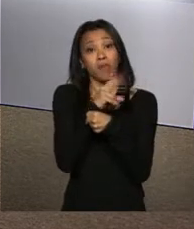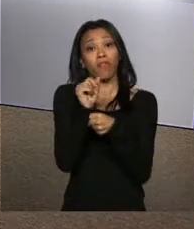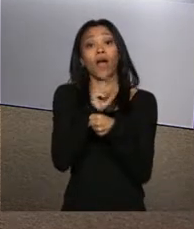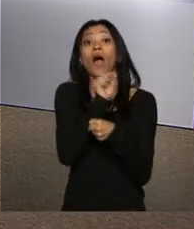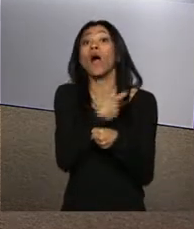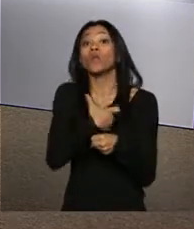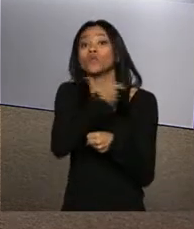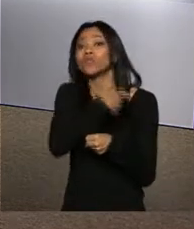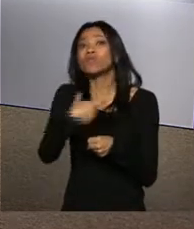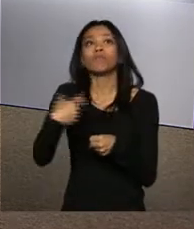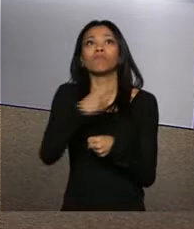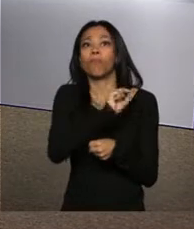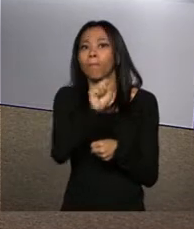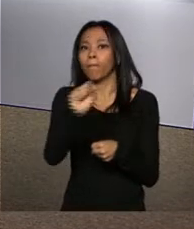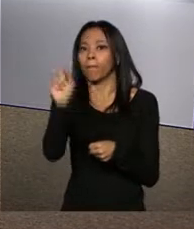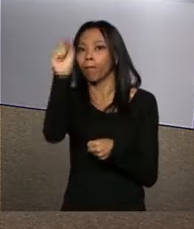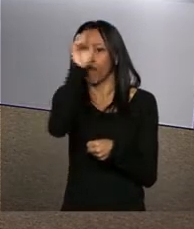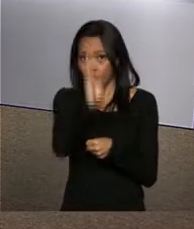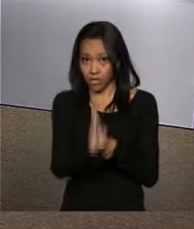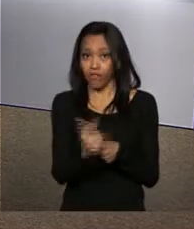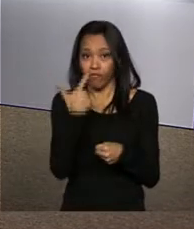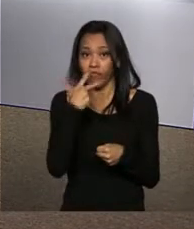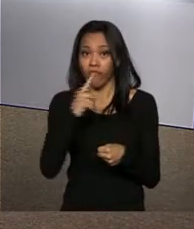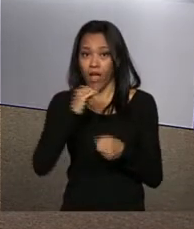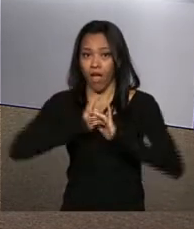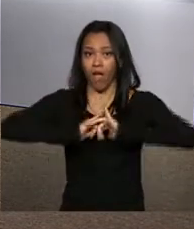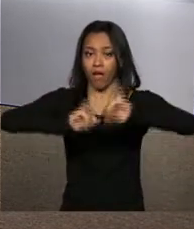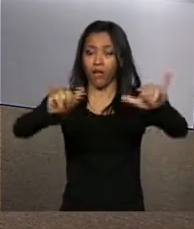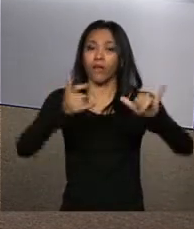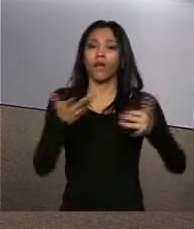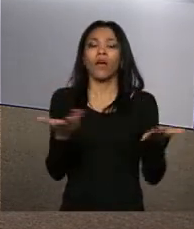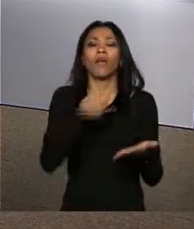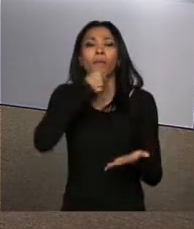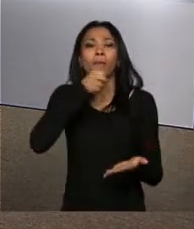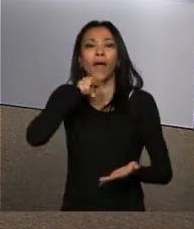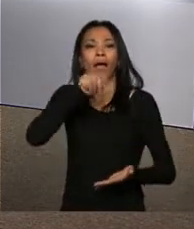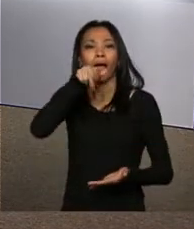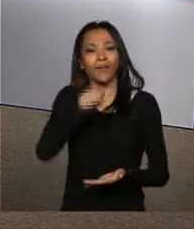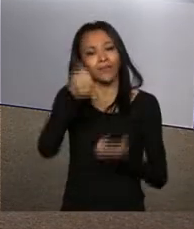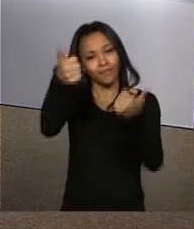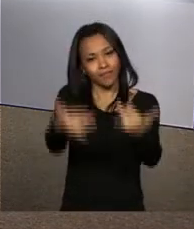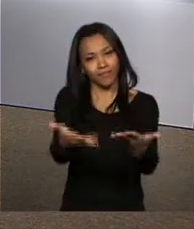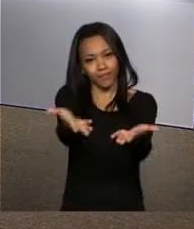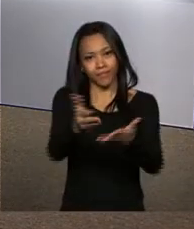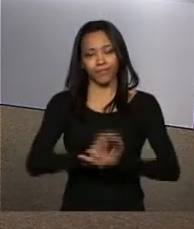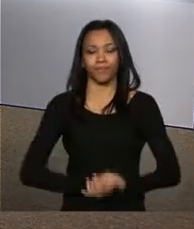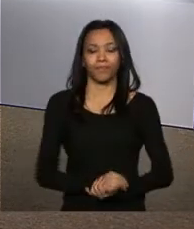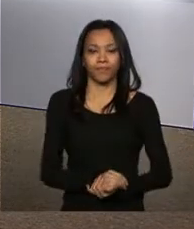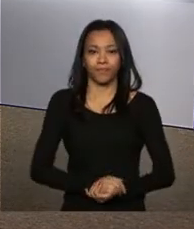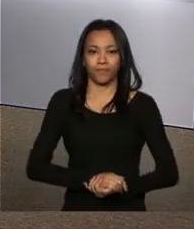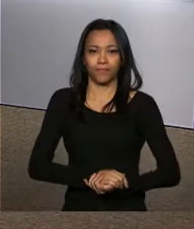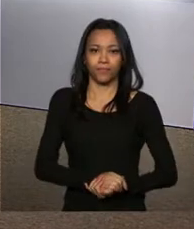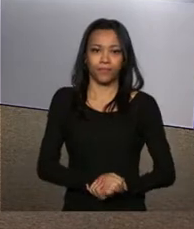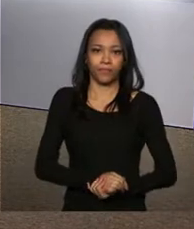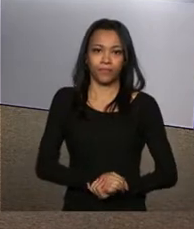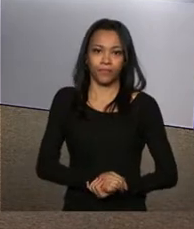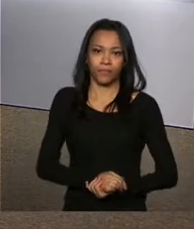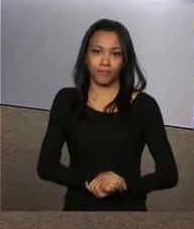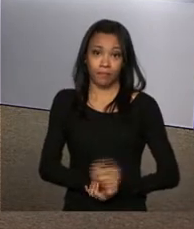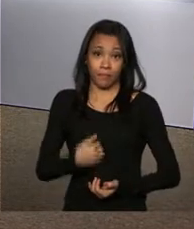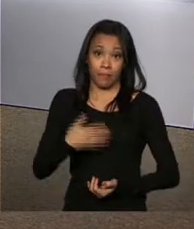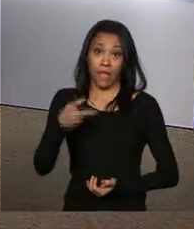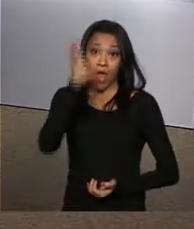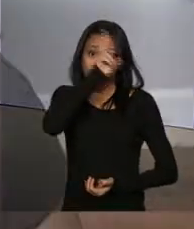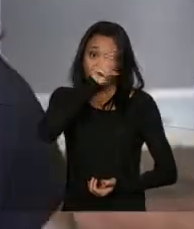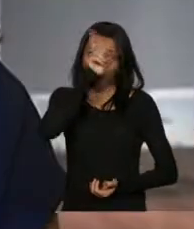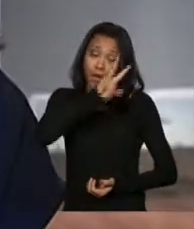pelo país. Vamos conversar com a repórter Ana Gabriela Salles, que vai acompanhar o evento. Ana. Daniele, vale